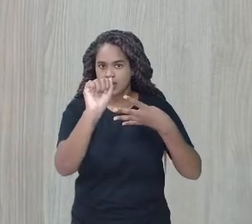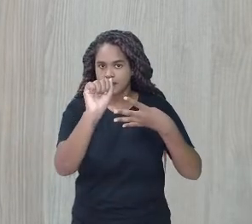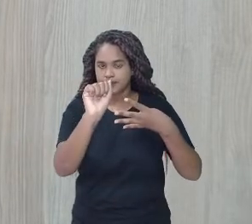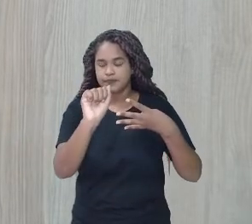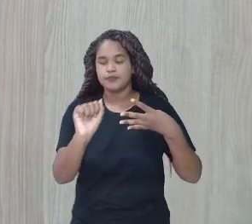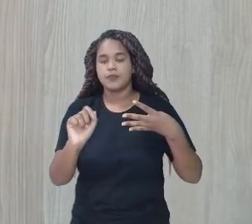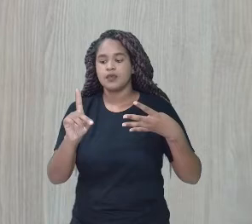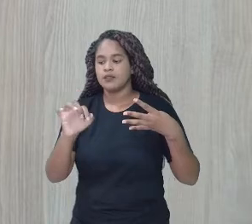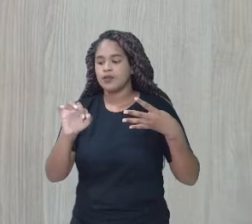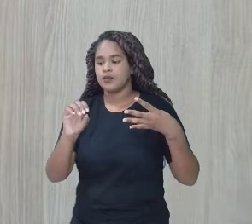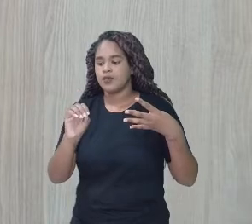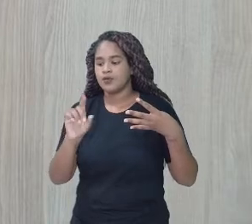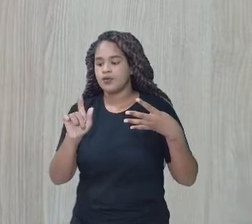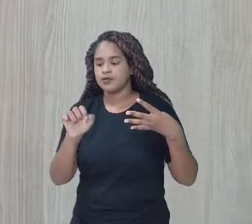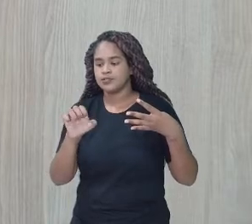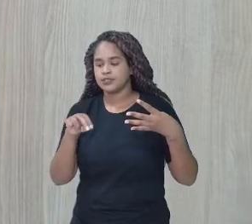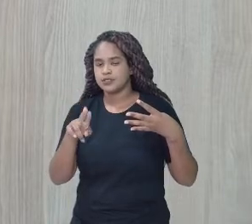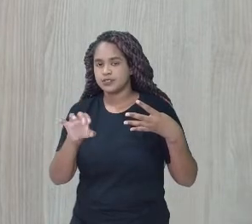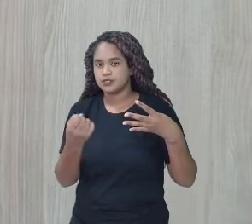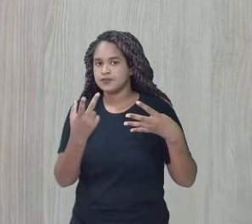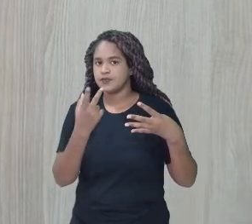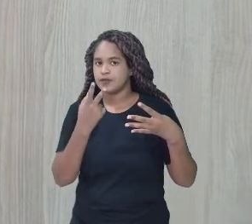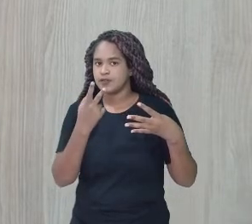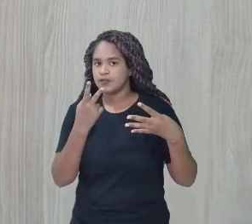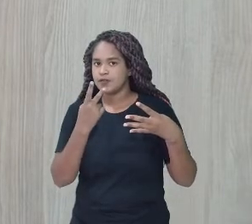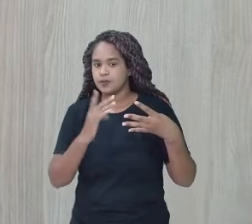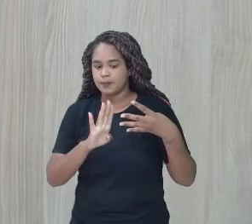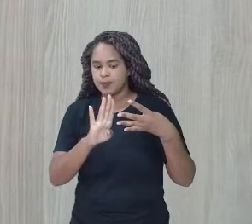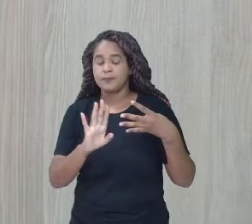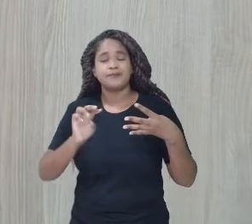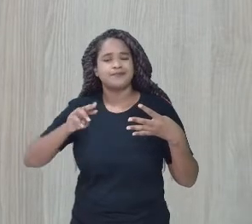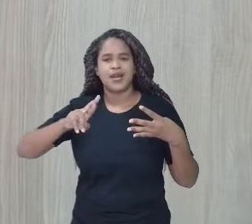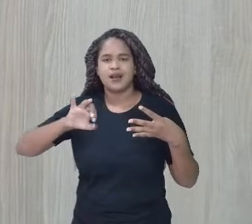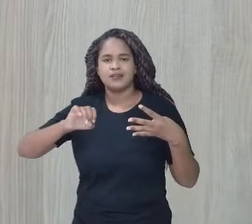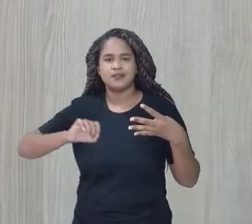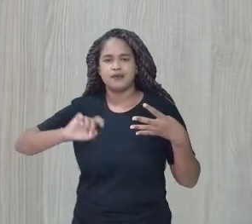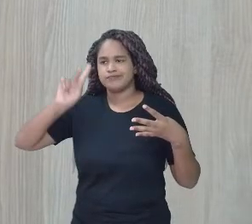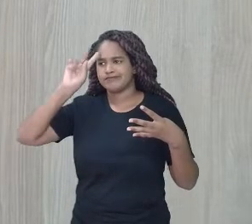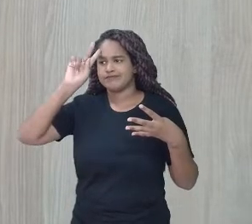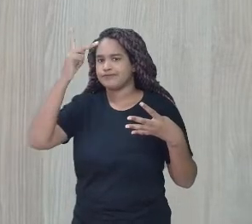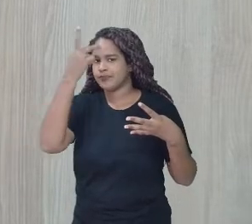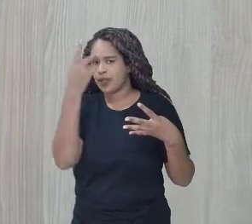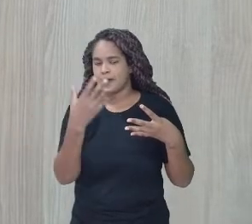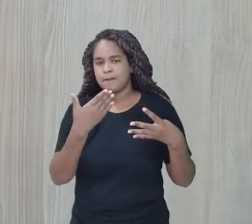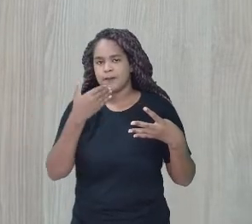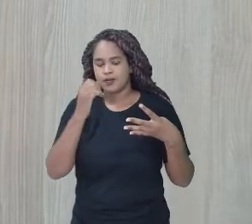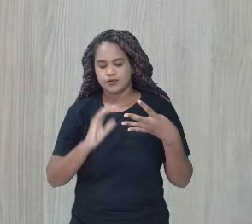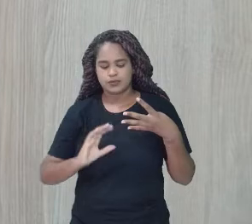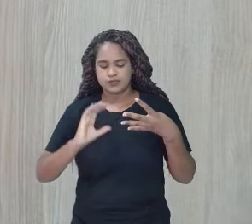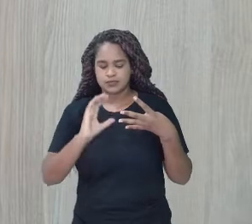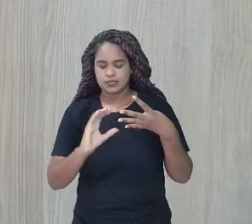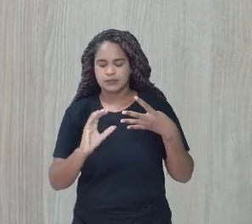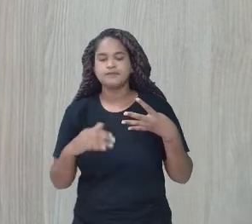Diógenes, letra B, e Maria mudou de ideia aqui agora. Maria está dizendo, acho que é C. Então, por enquanto, nós